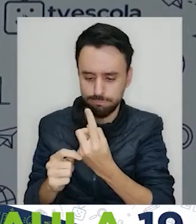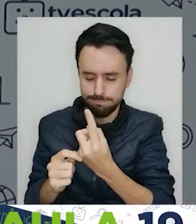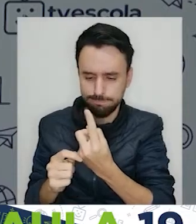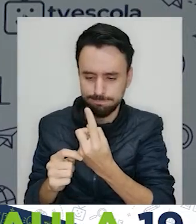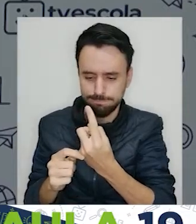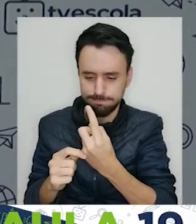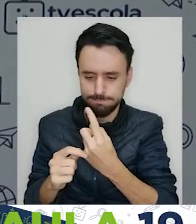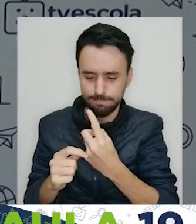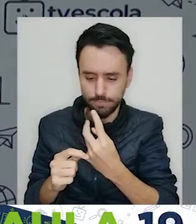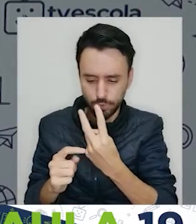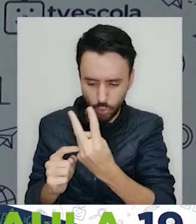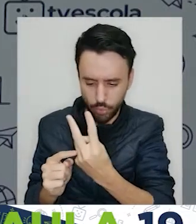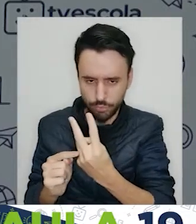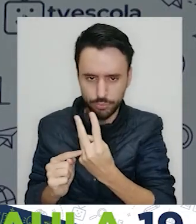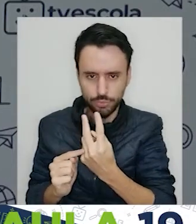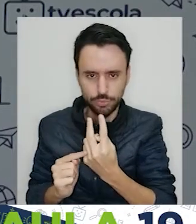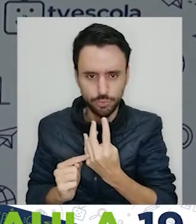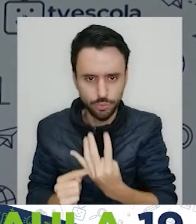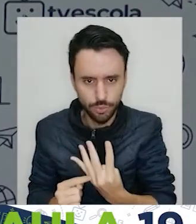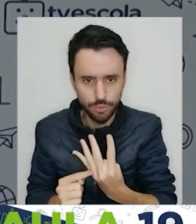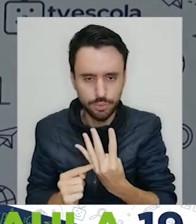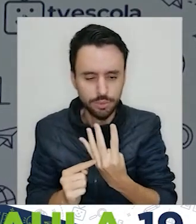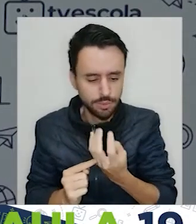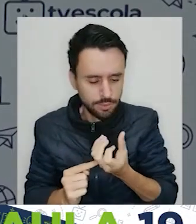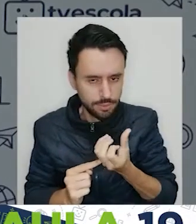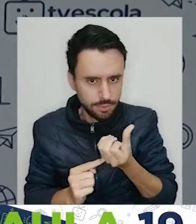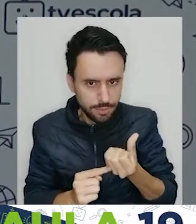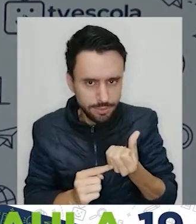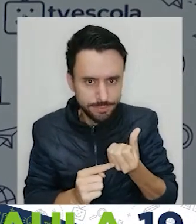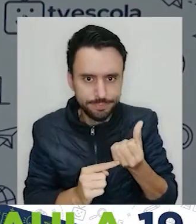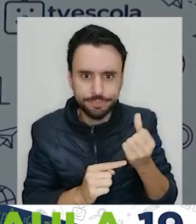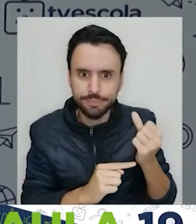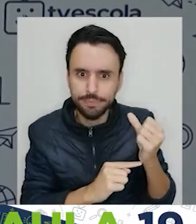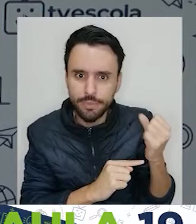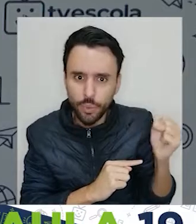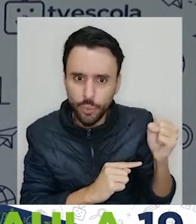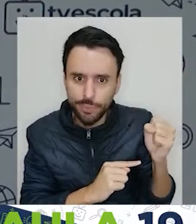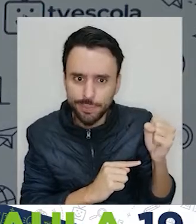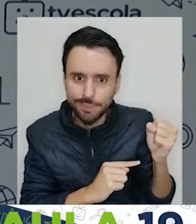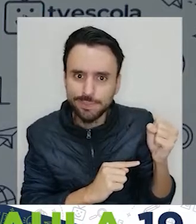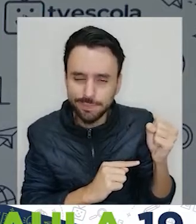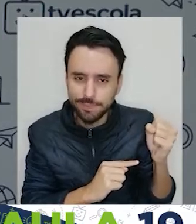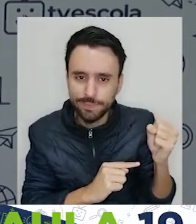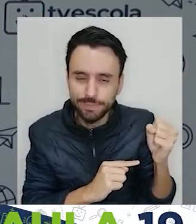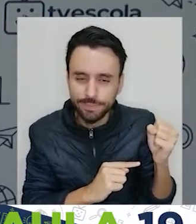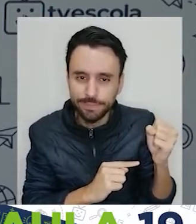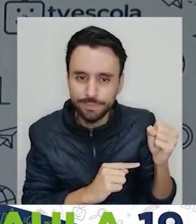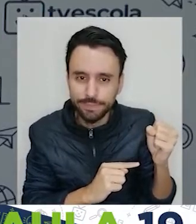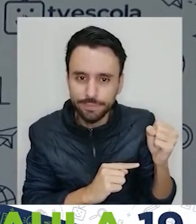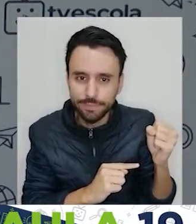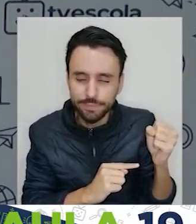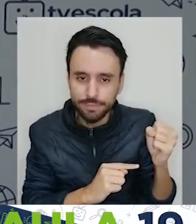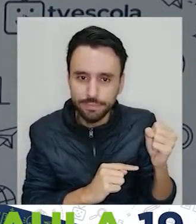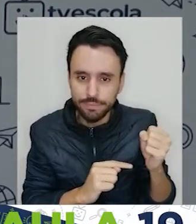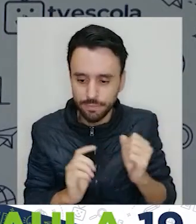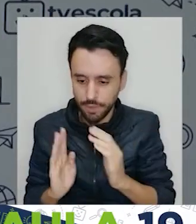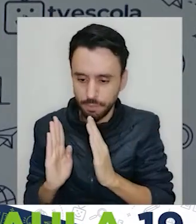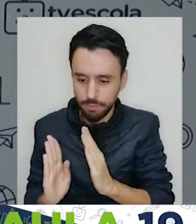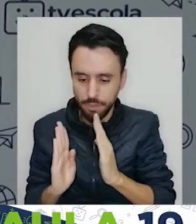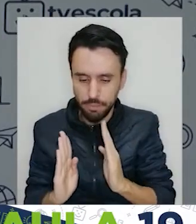ó, 2, 4, 6, 8. Então, ela fez uma